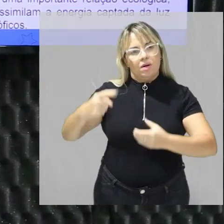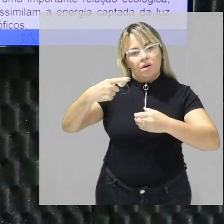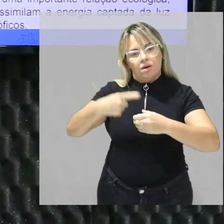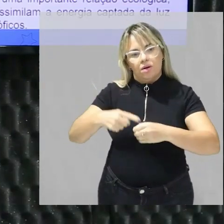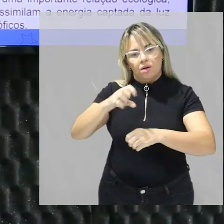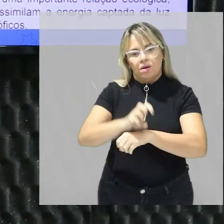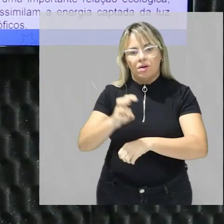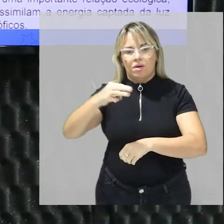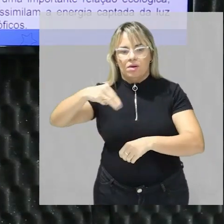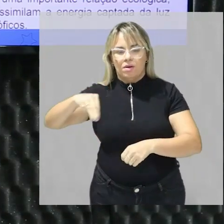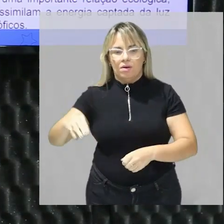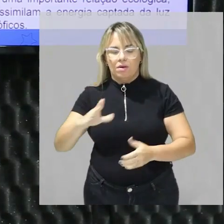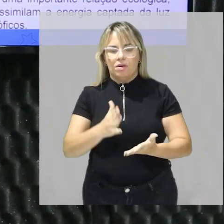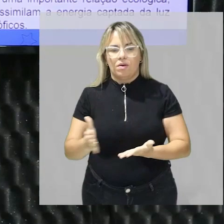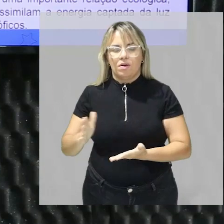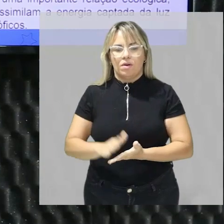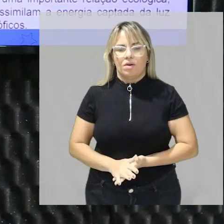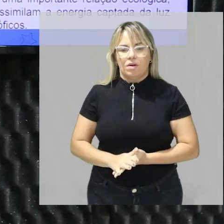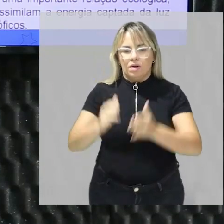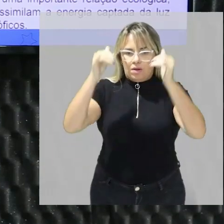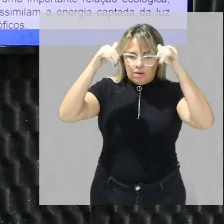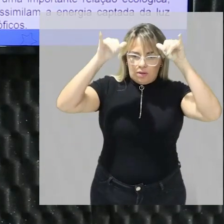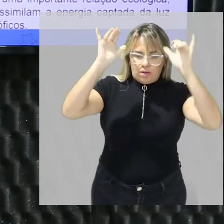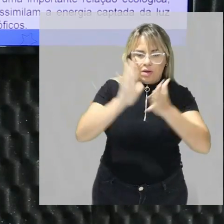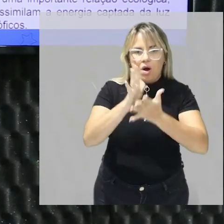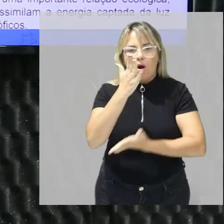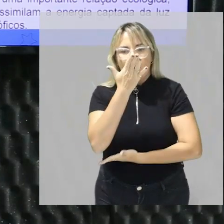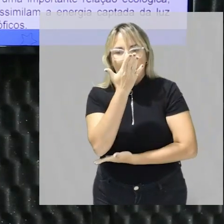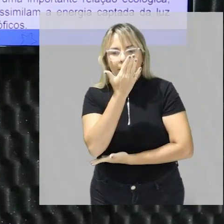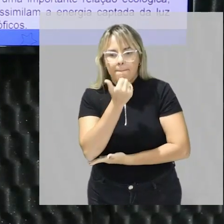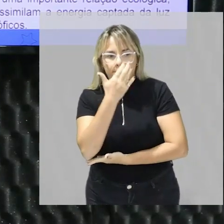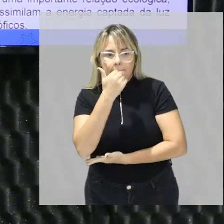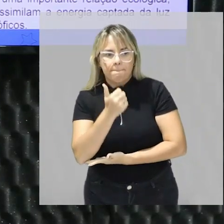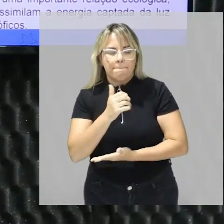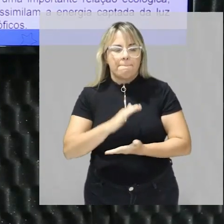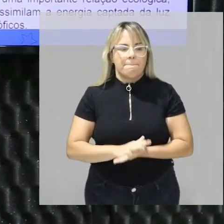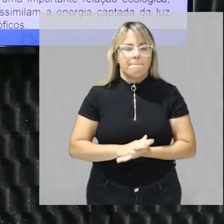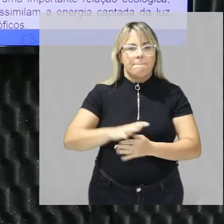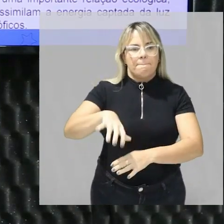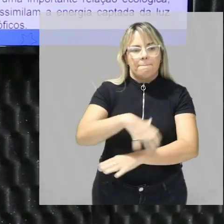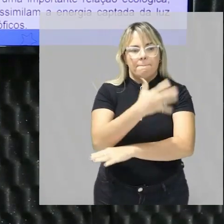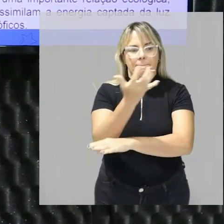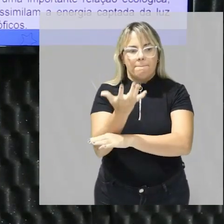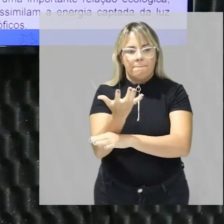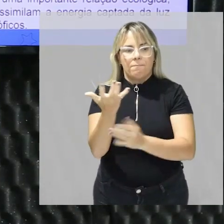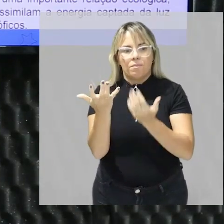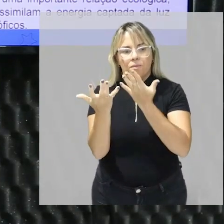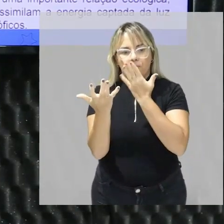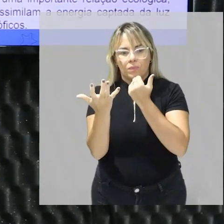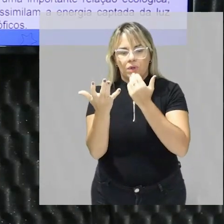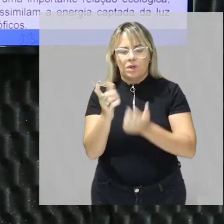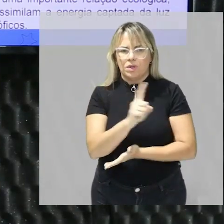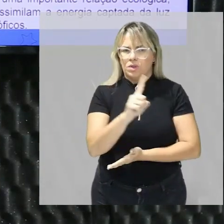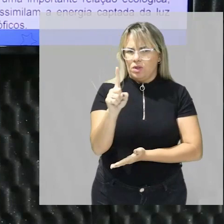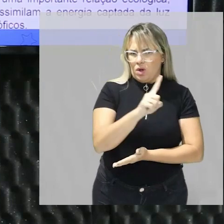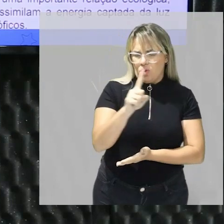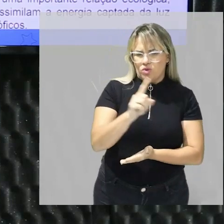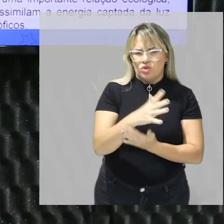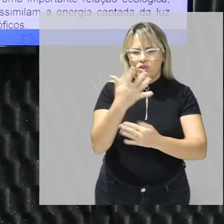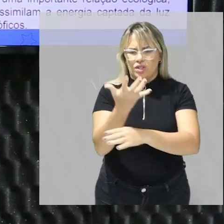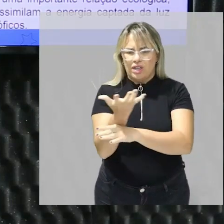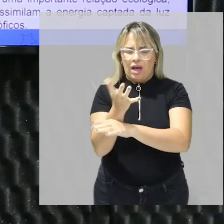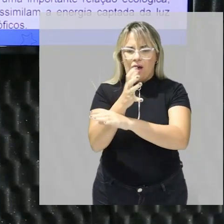Baixada Maranhense, os búfalos alimentam-se das partes das plantas, não chegando a